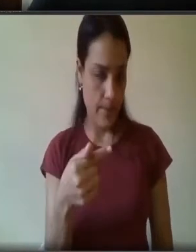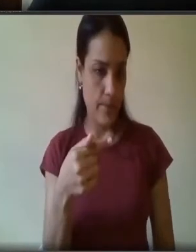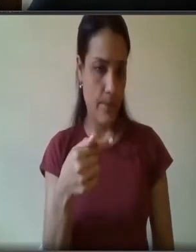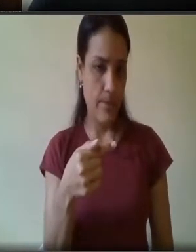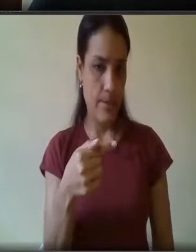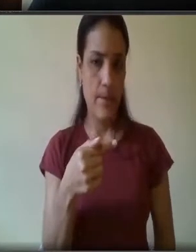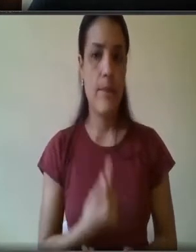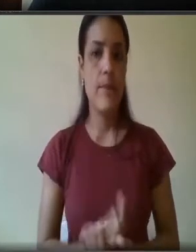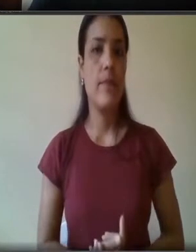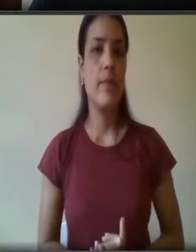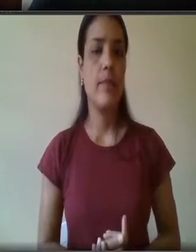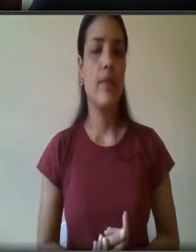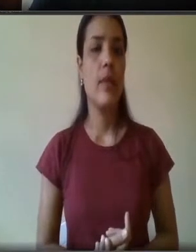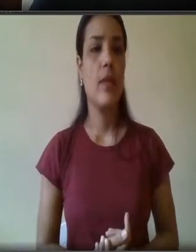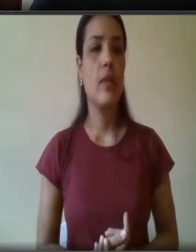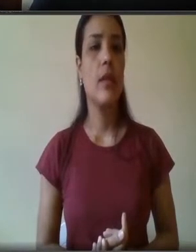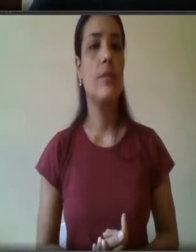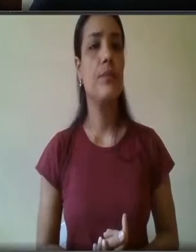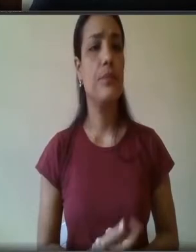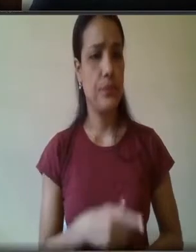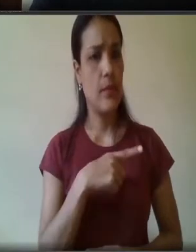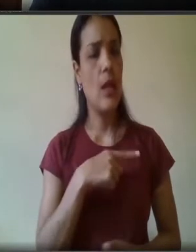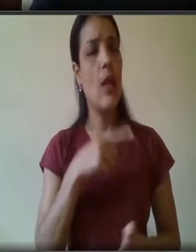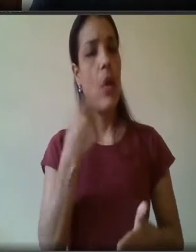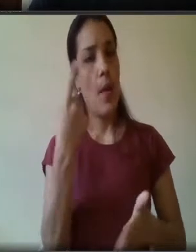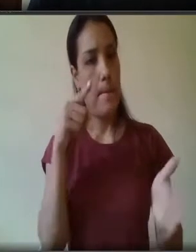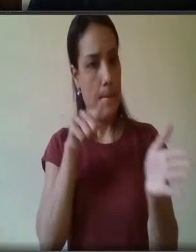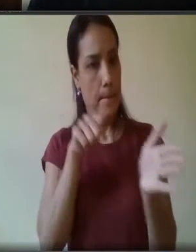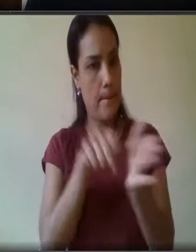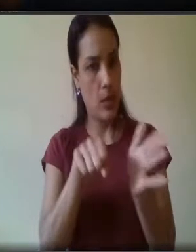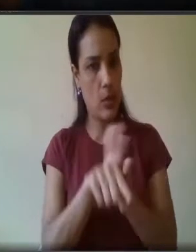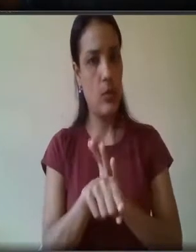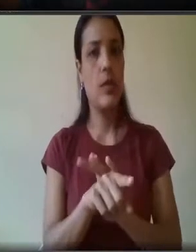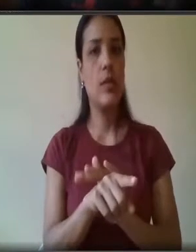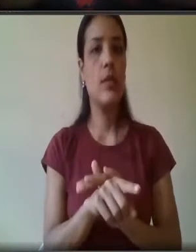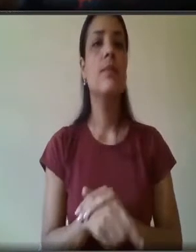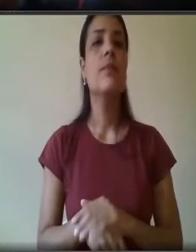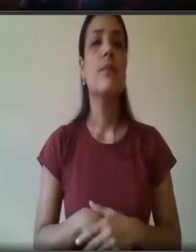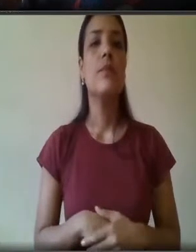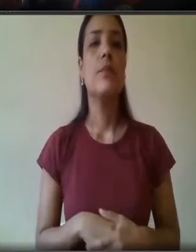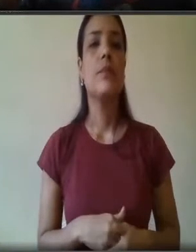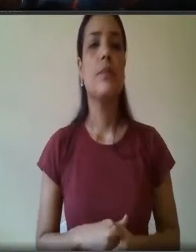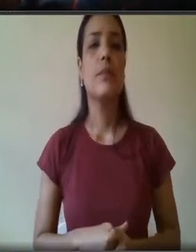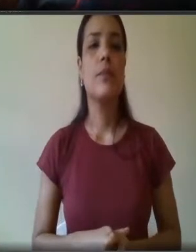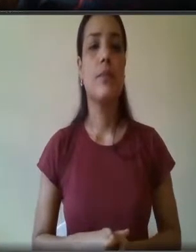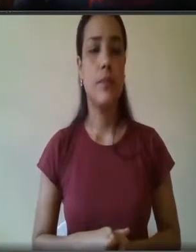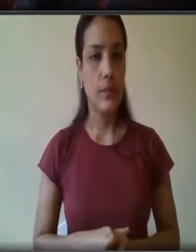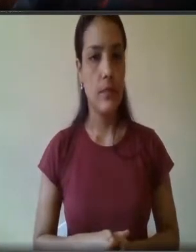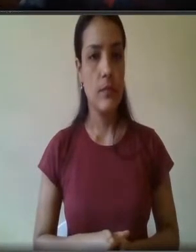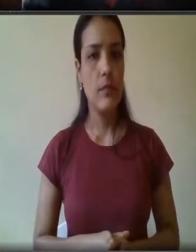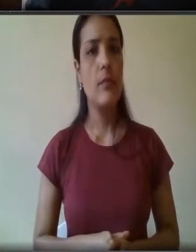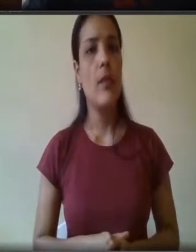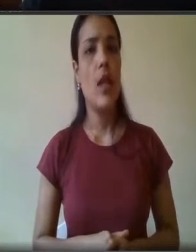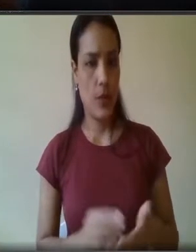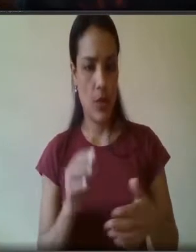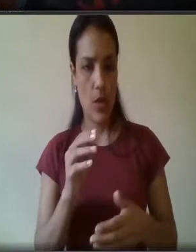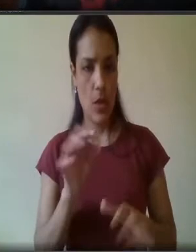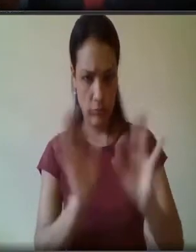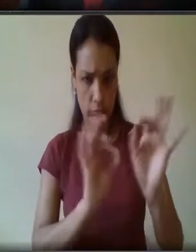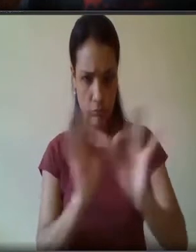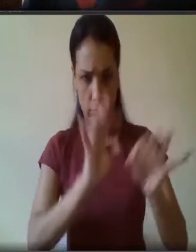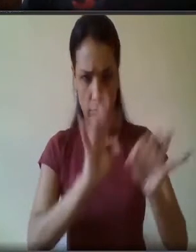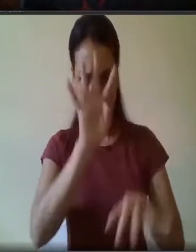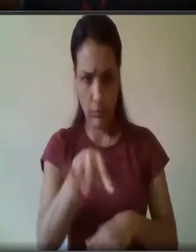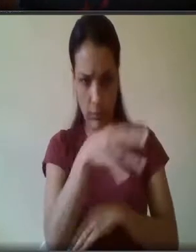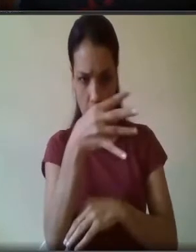uma questãozinha falando de biomas e relacionado ao relevo. Aqui está um esquema menor, né? Da mesma